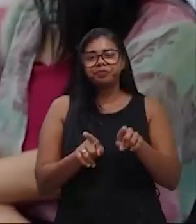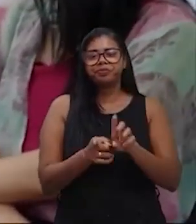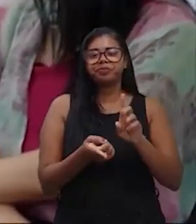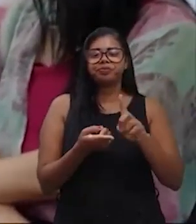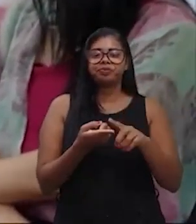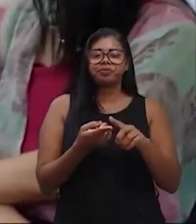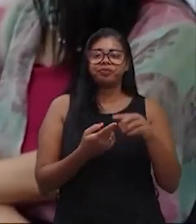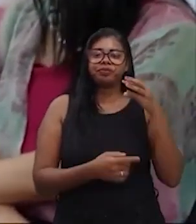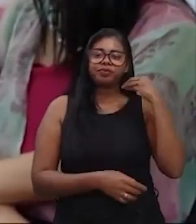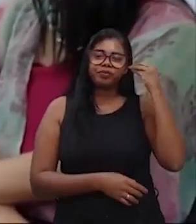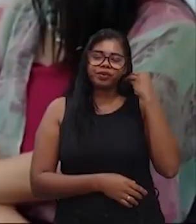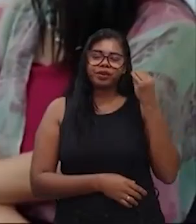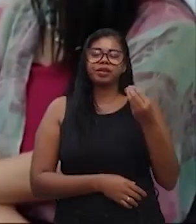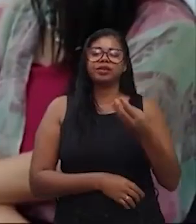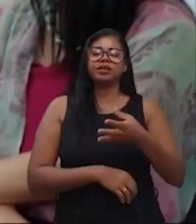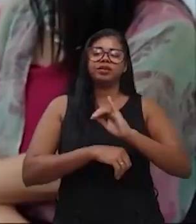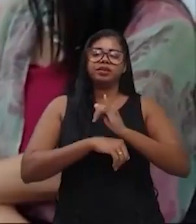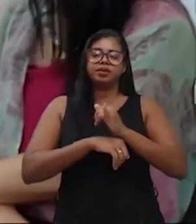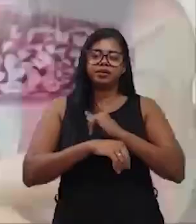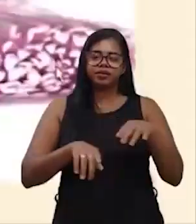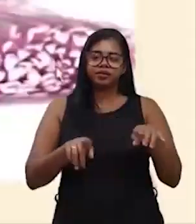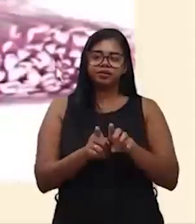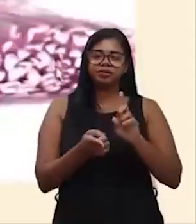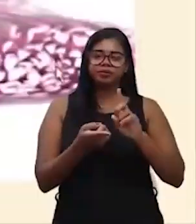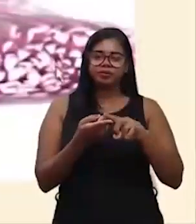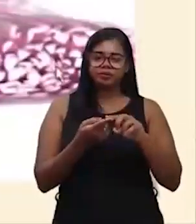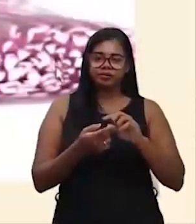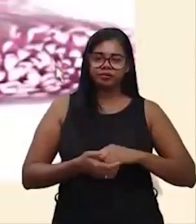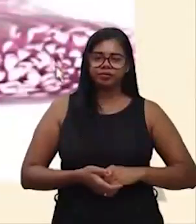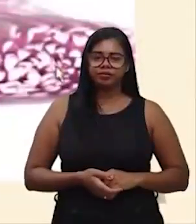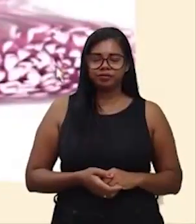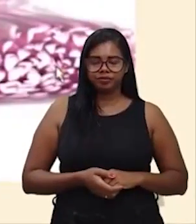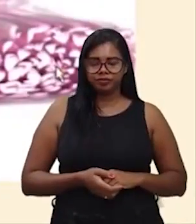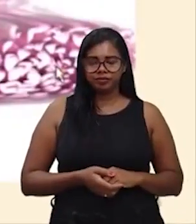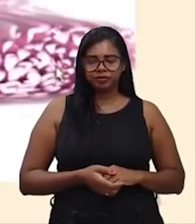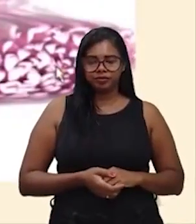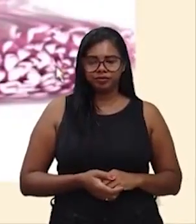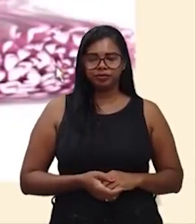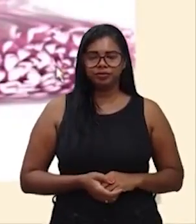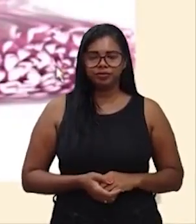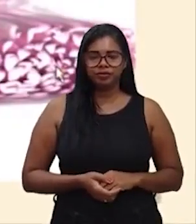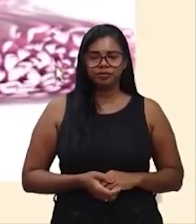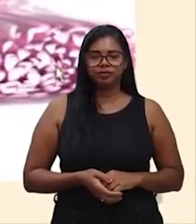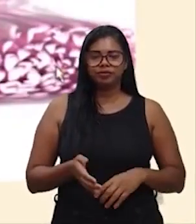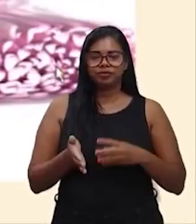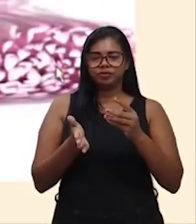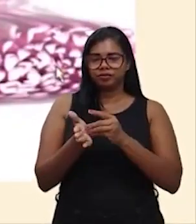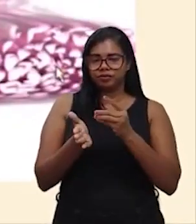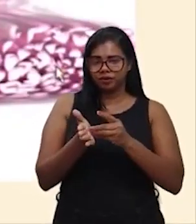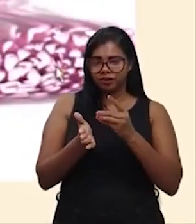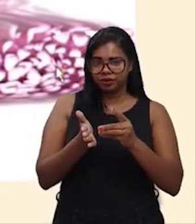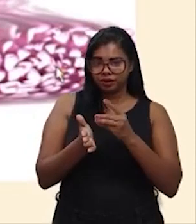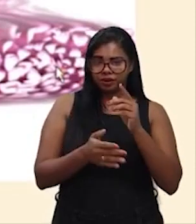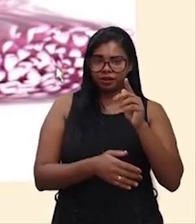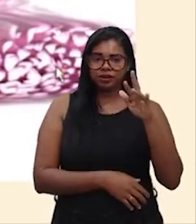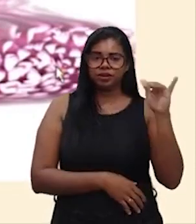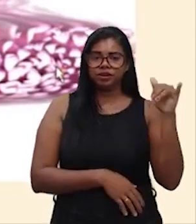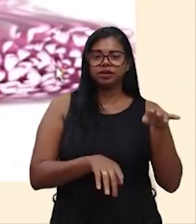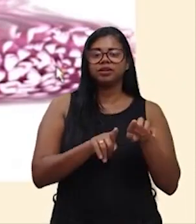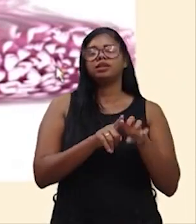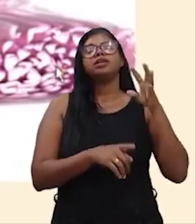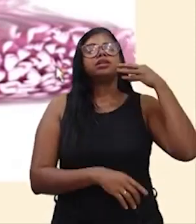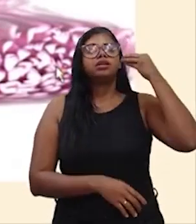não falou sobre experimentações digitais. Esse também, que é uma designer gringa, faz